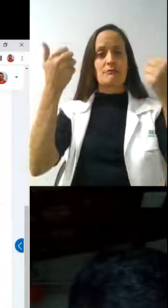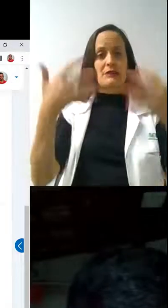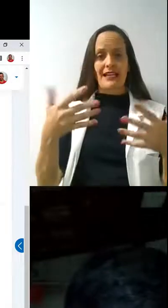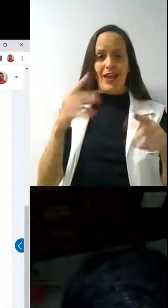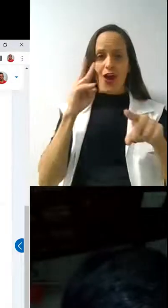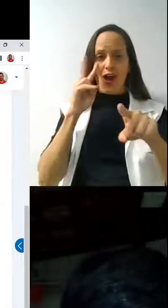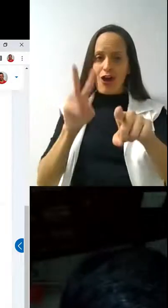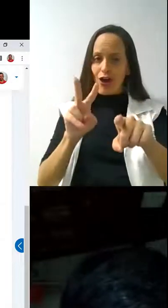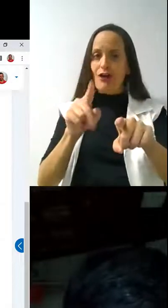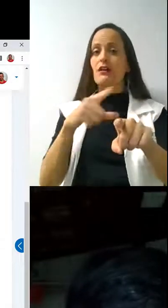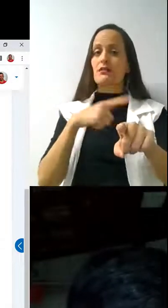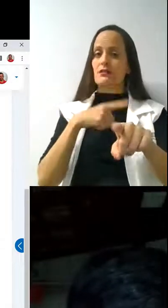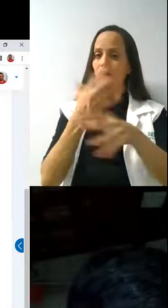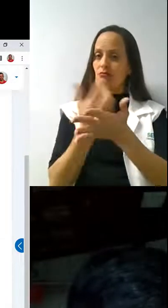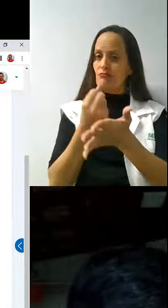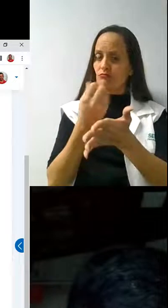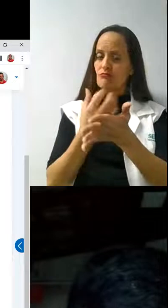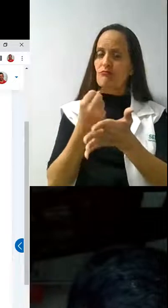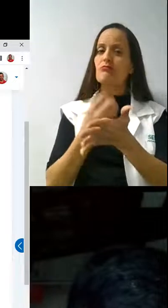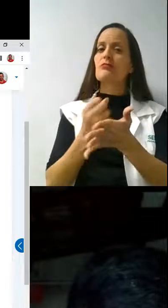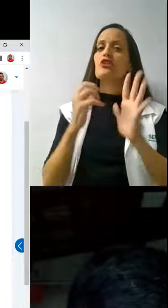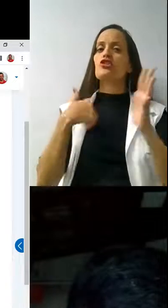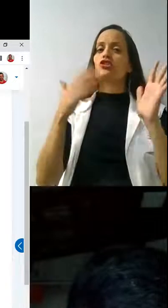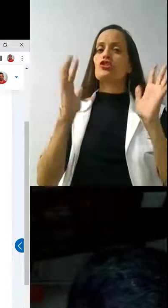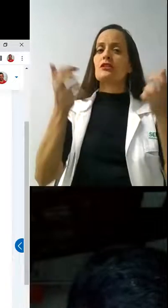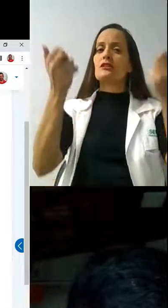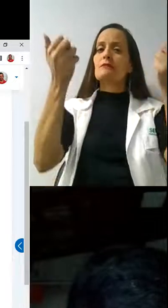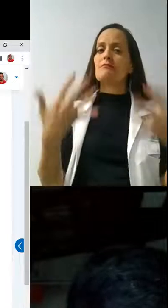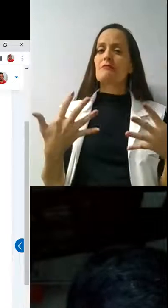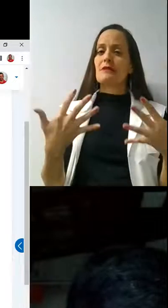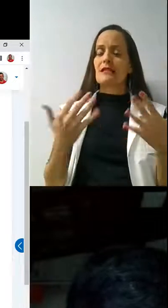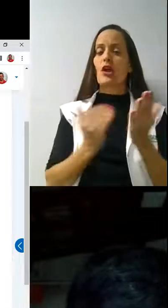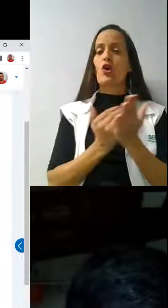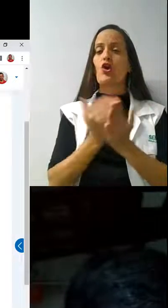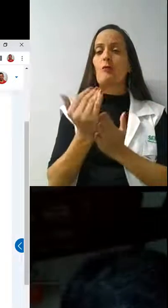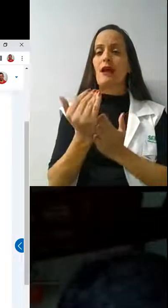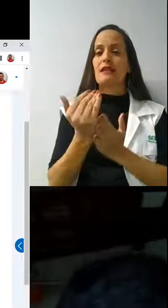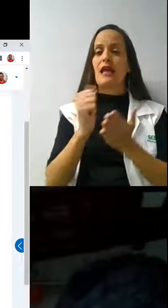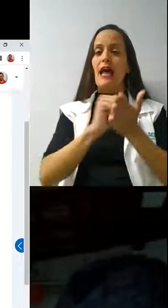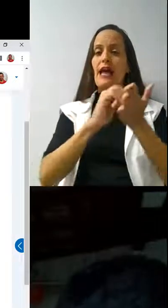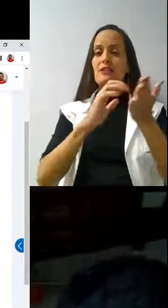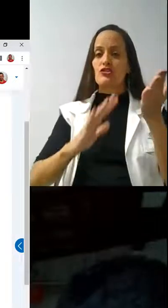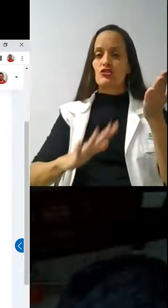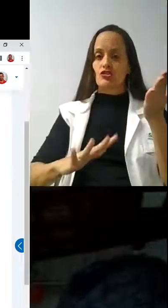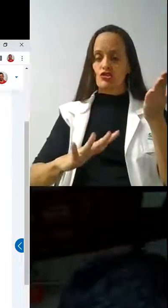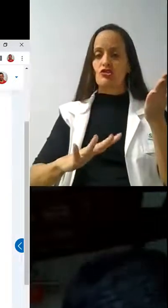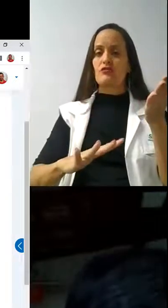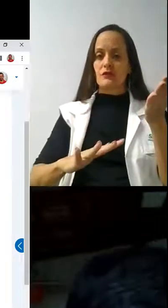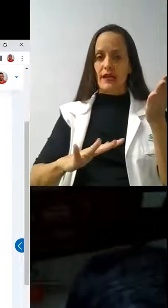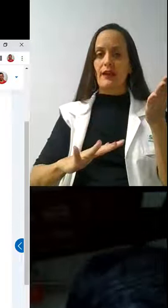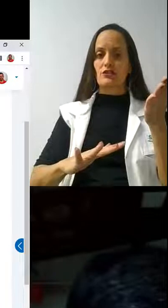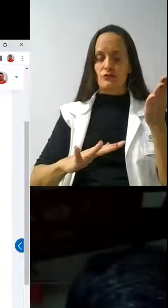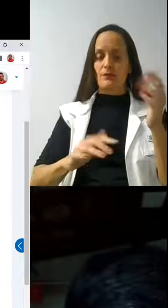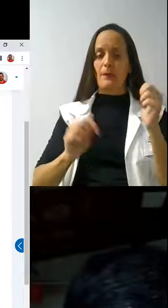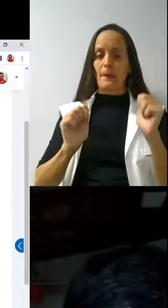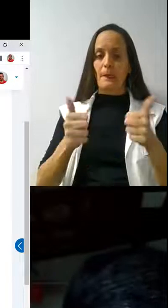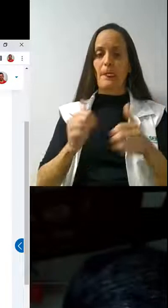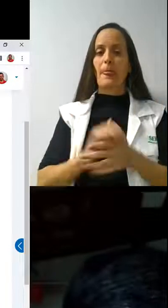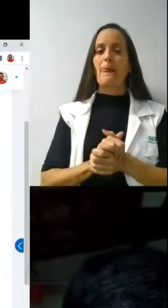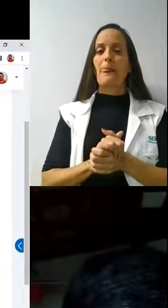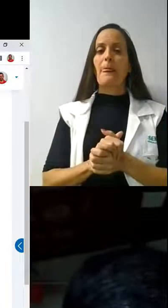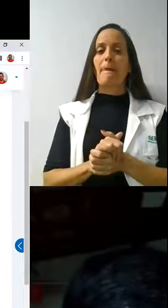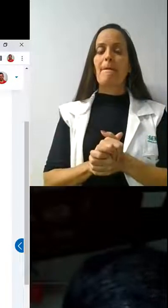1, 17/8. Já comecei a explicar a atividade aqui, ó, dessa unidade curricular, né, que é